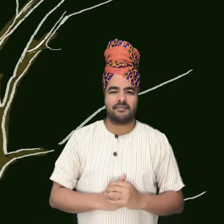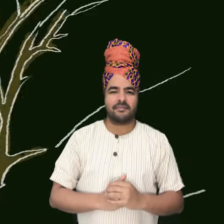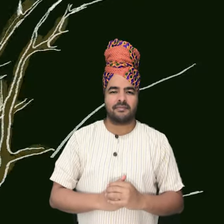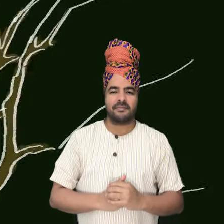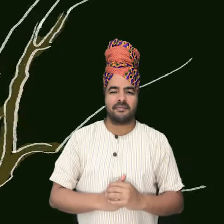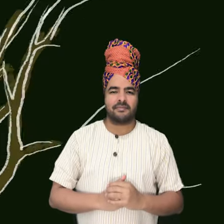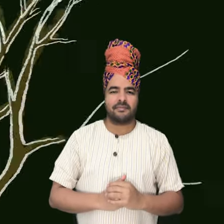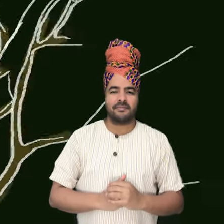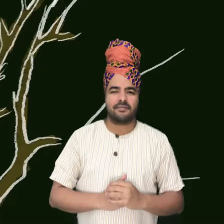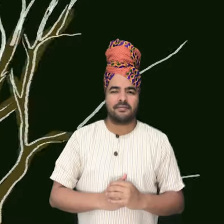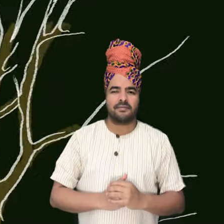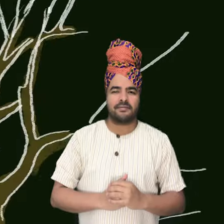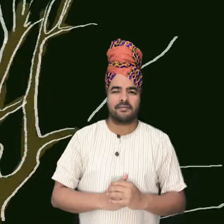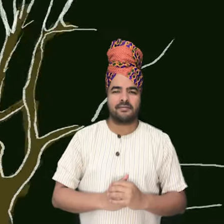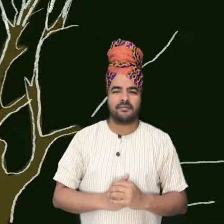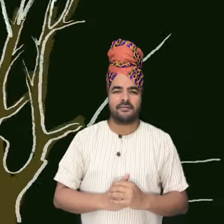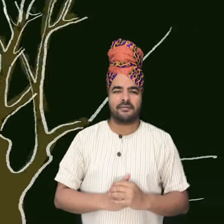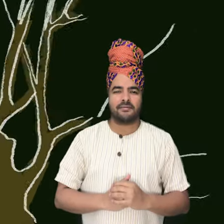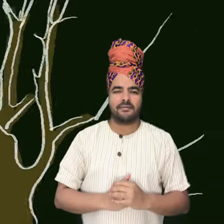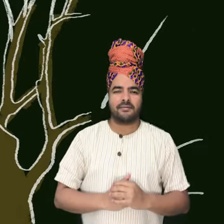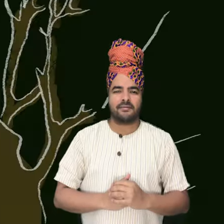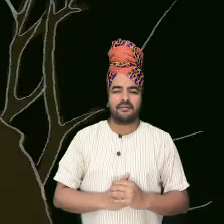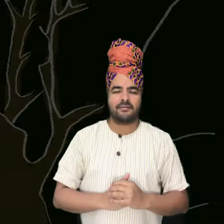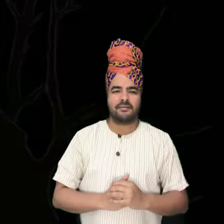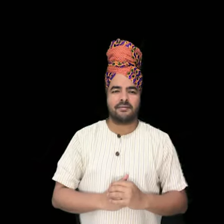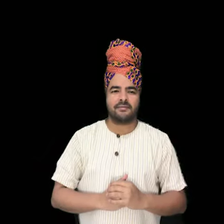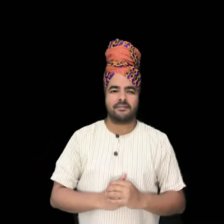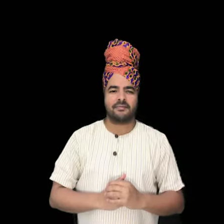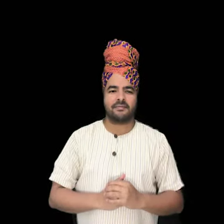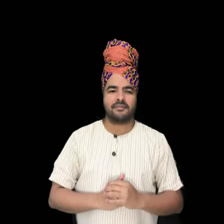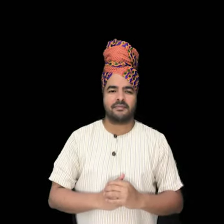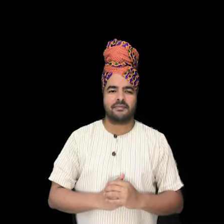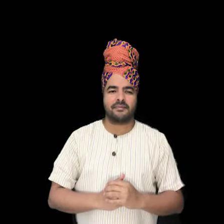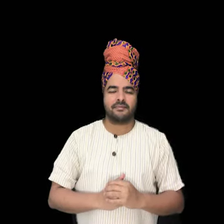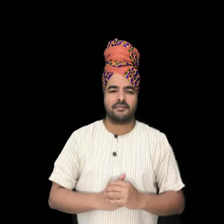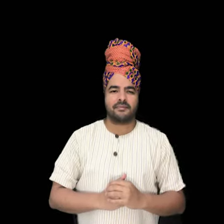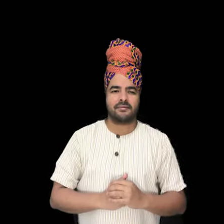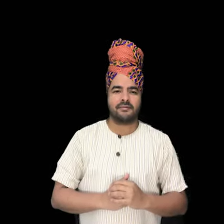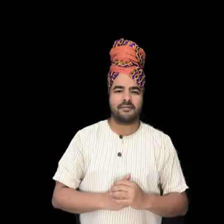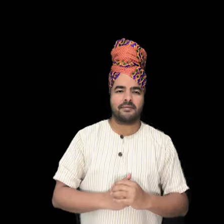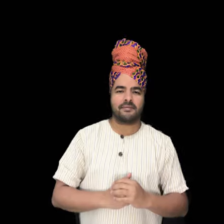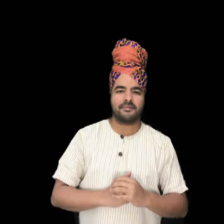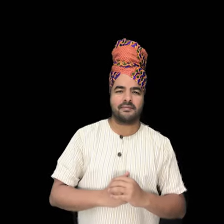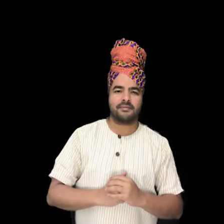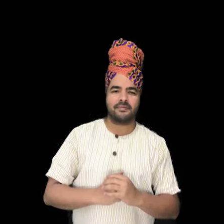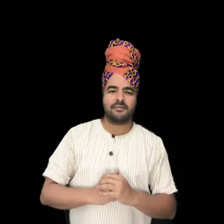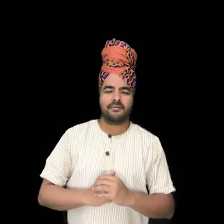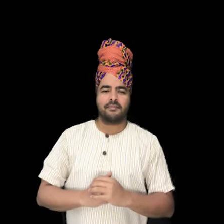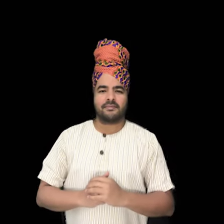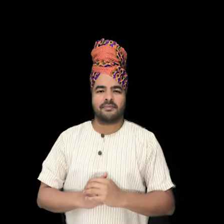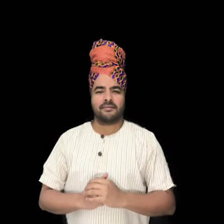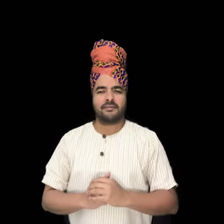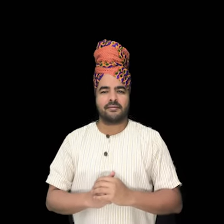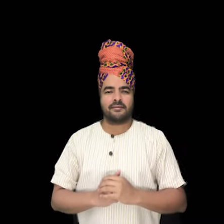analine curado direção musical Marcelo mar um realização Universidade Federal do Sul da Bahia